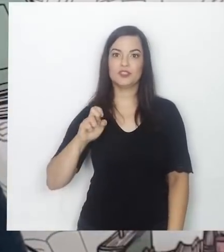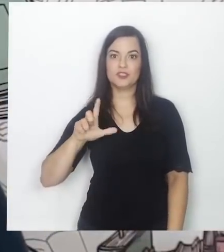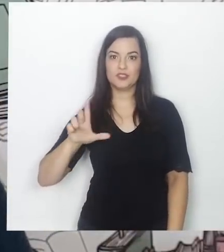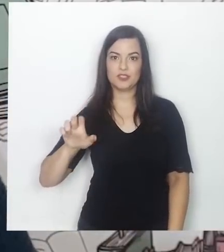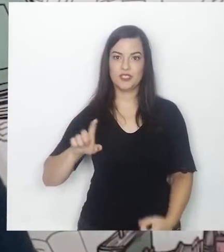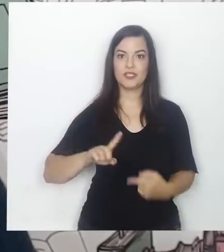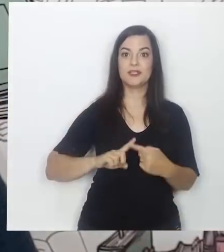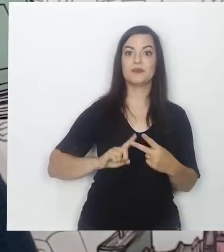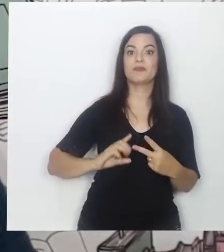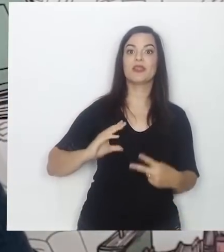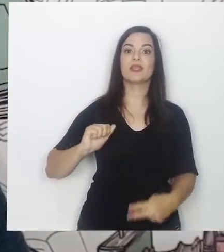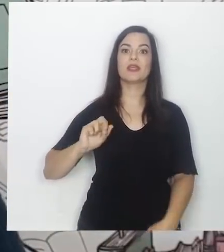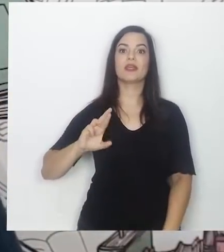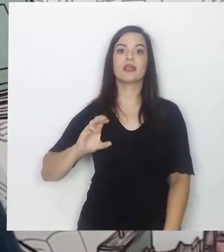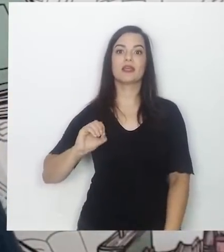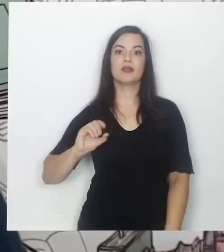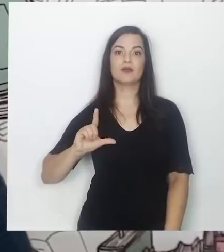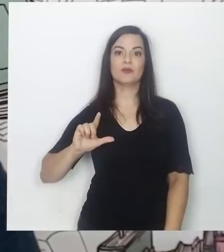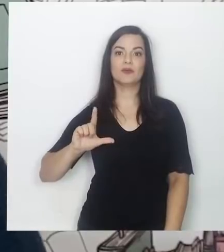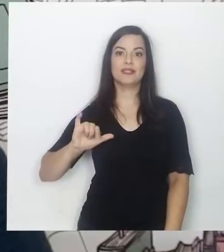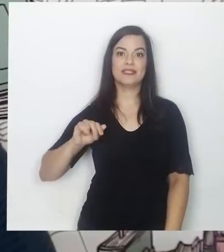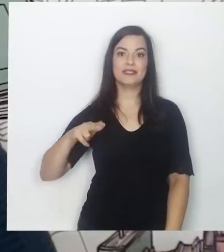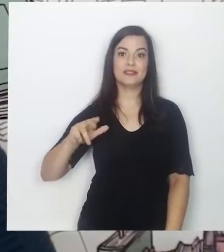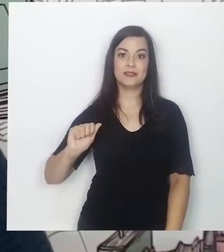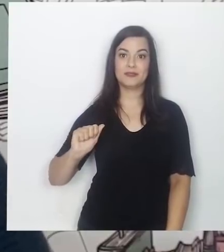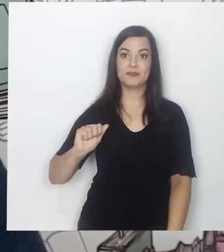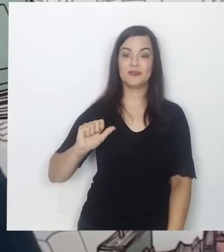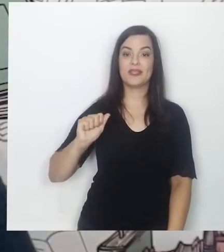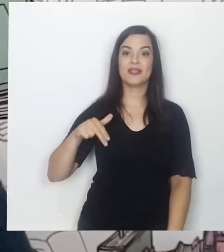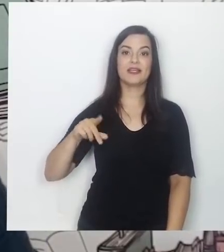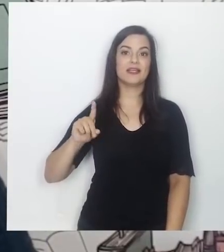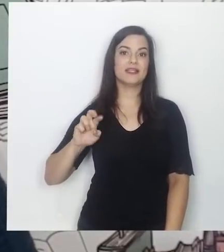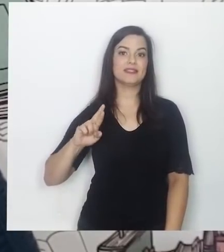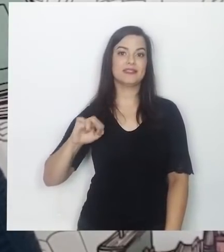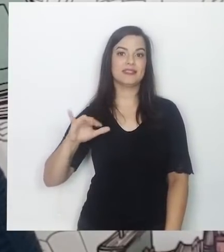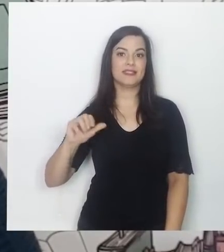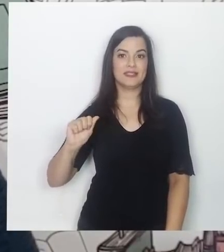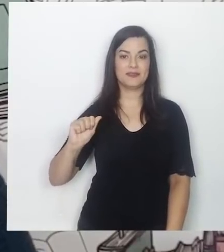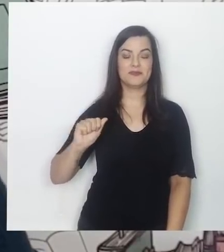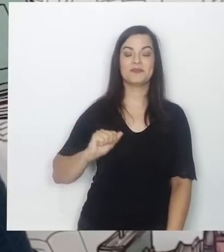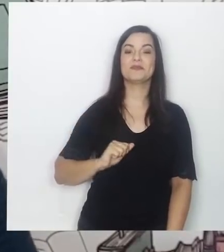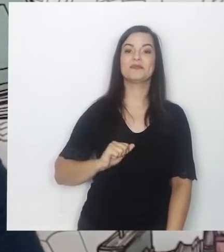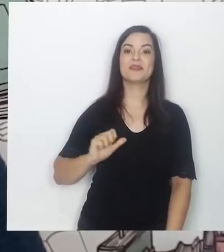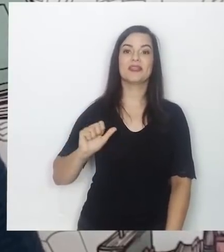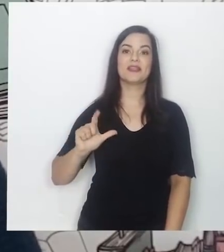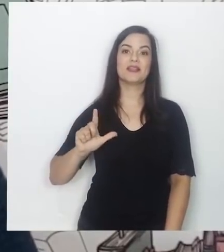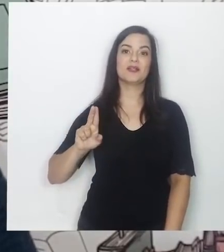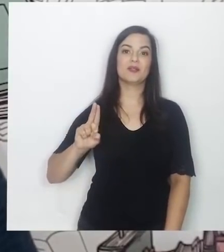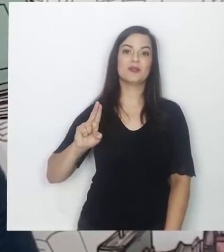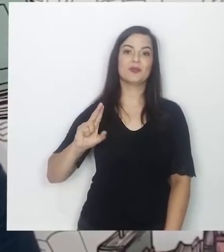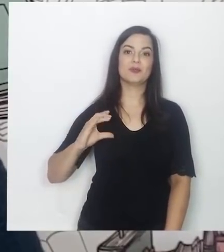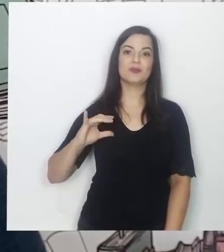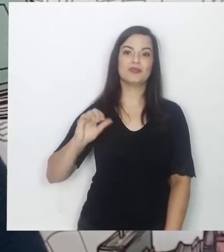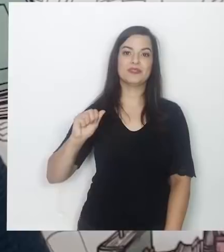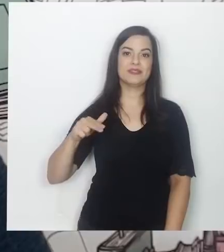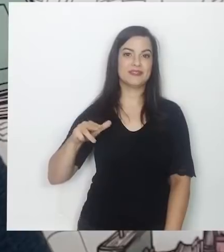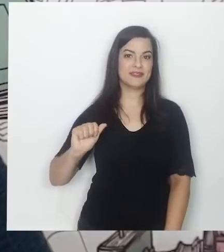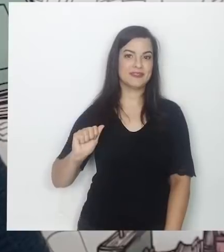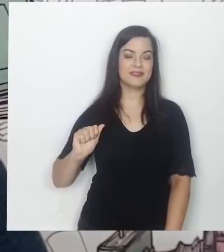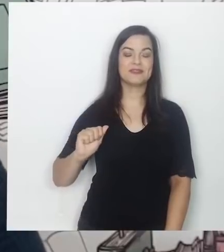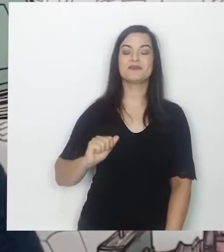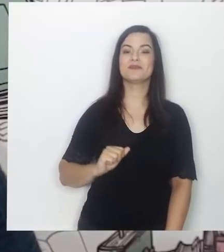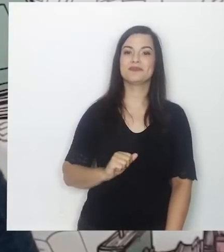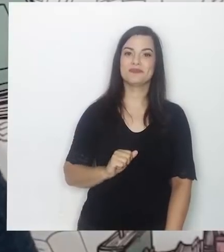da Silva, Carolina Canedo Vicari, Andréia Gomes da Costa, Luciana Longini da